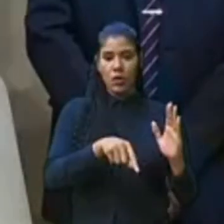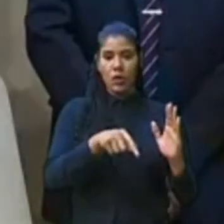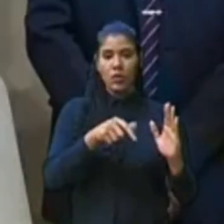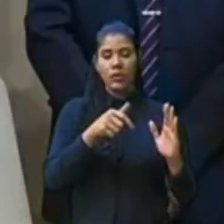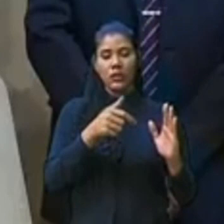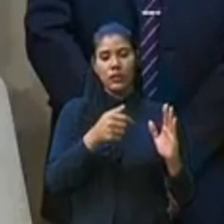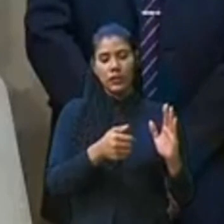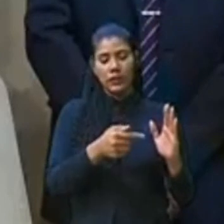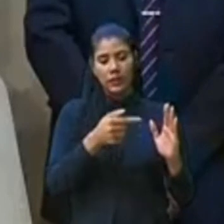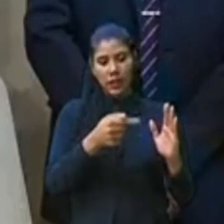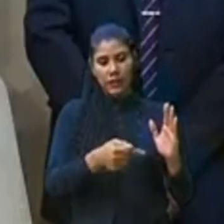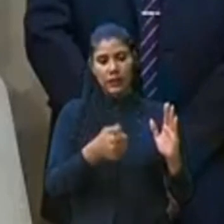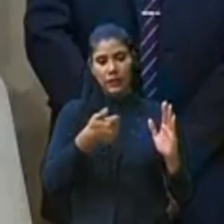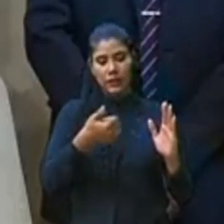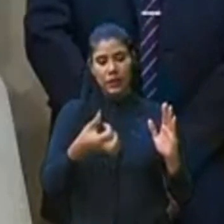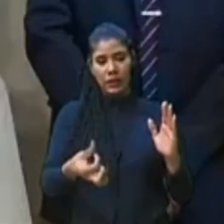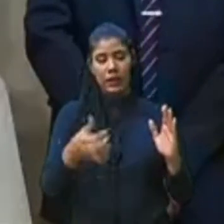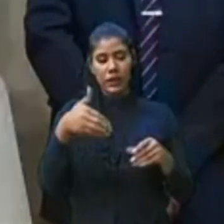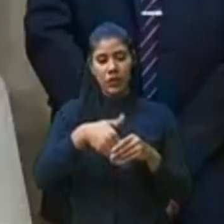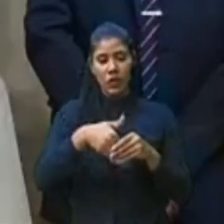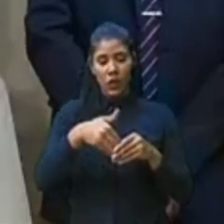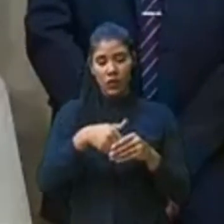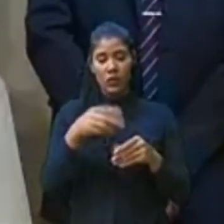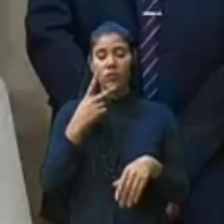18.716 votos. Dizer que faço parte